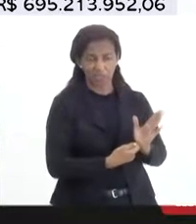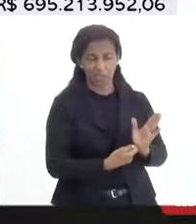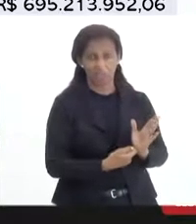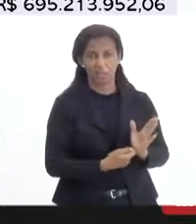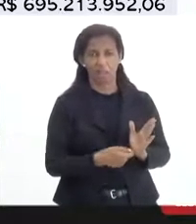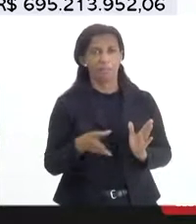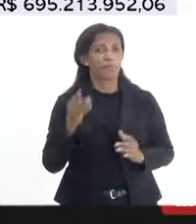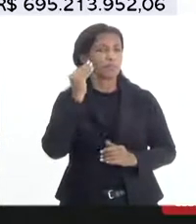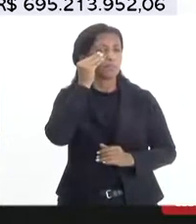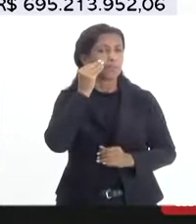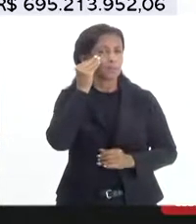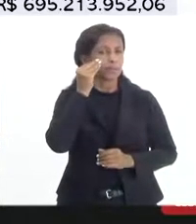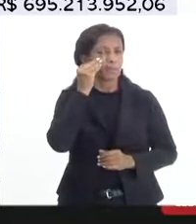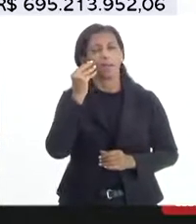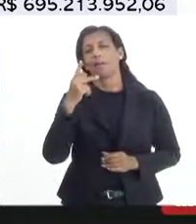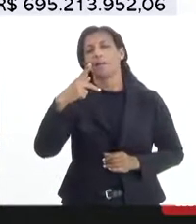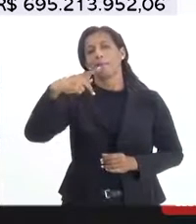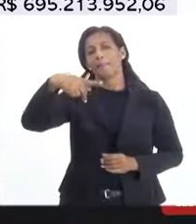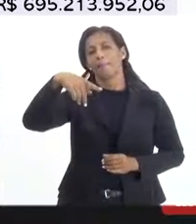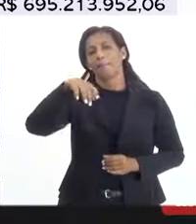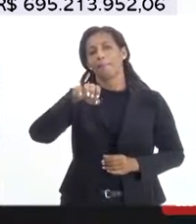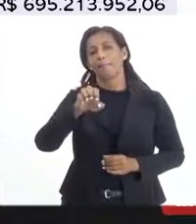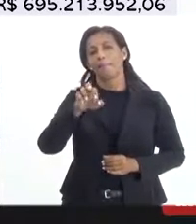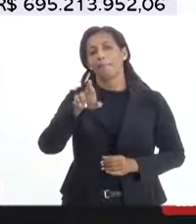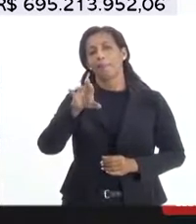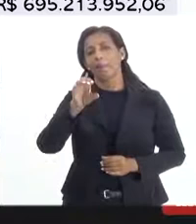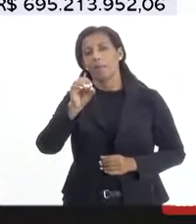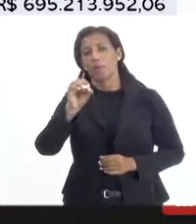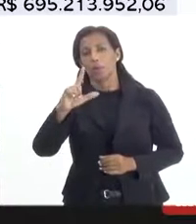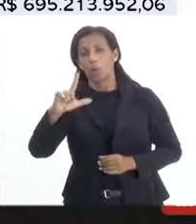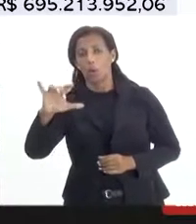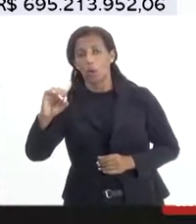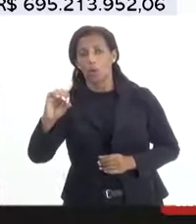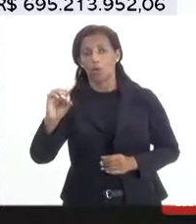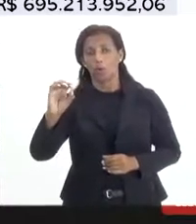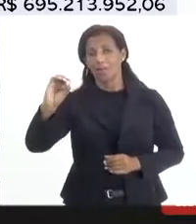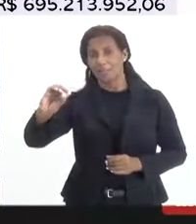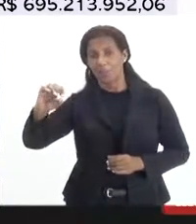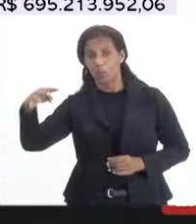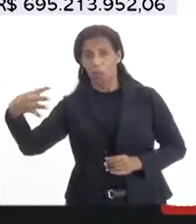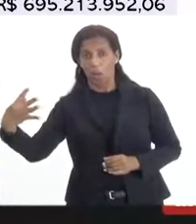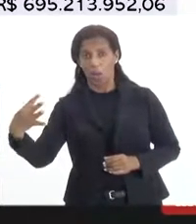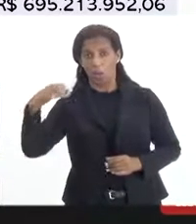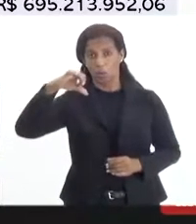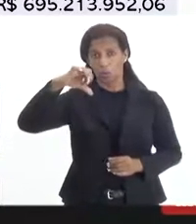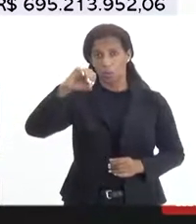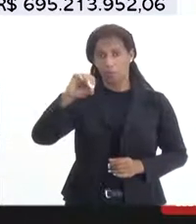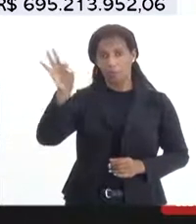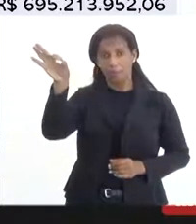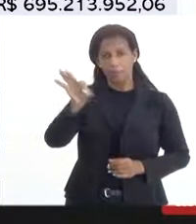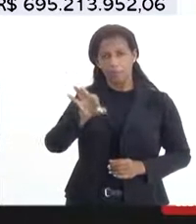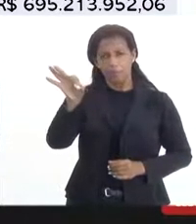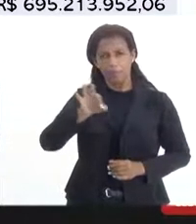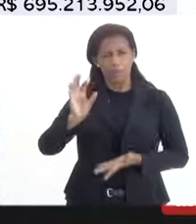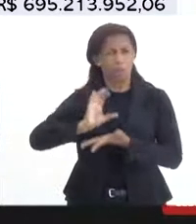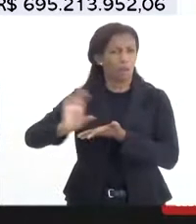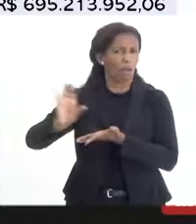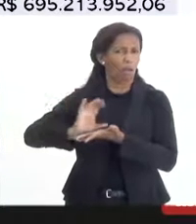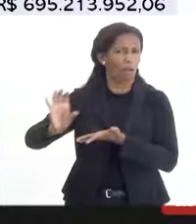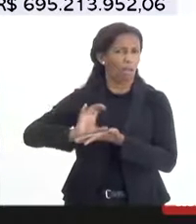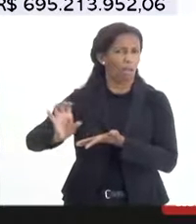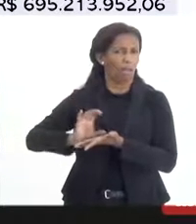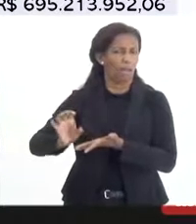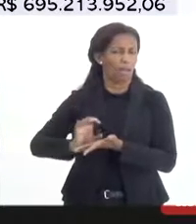pela experiência da Petróleo, agora eu quero falar da Petróleo, a AF04, mais ou menos 90% dos pedidos de crédito temporário são